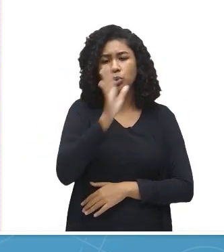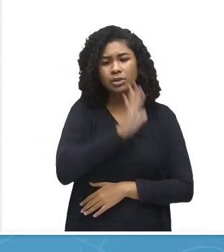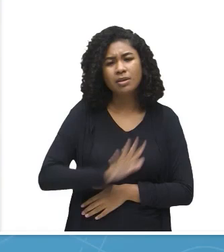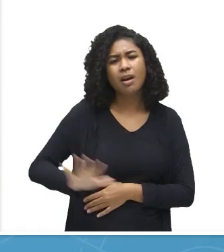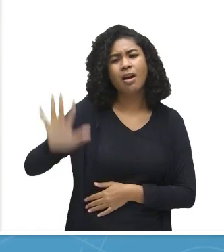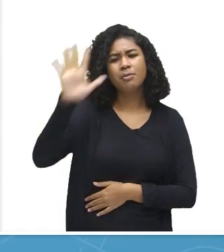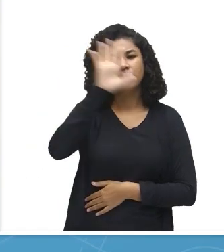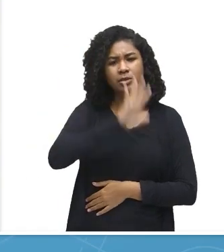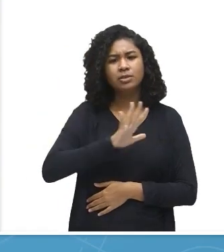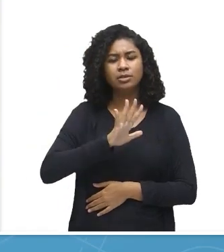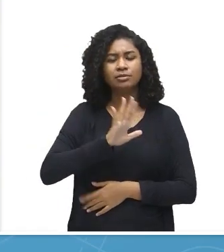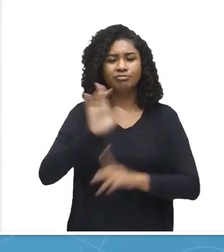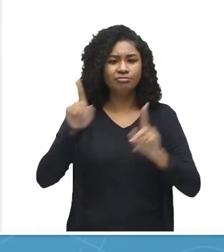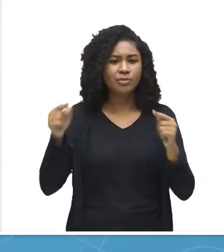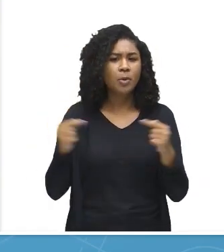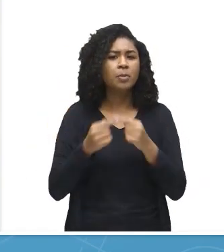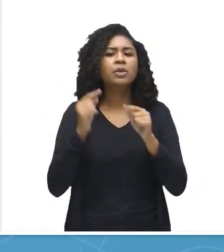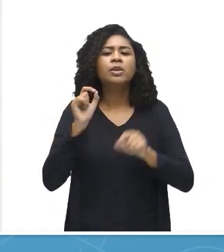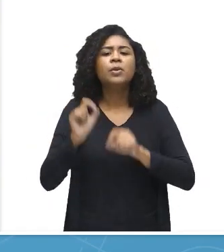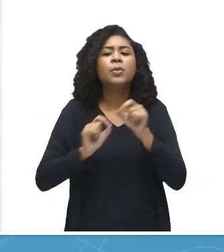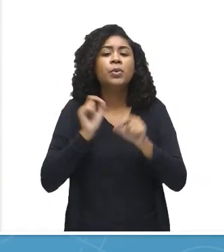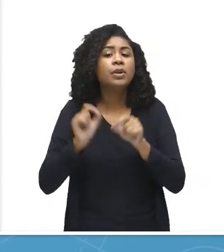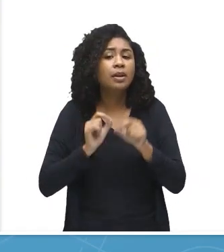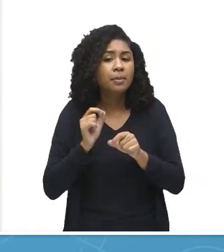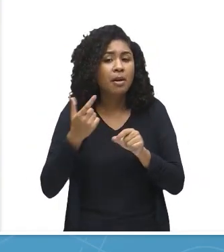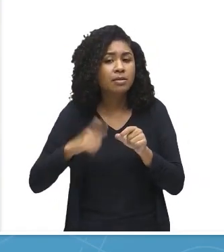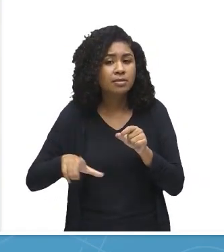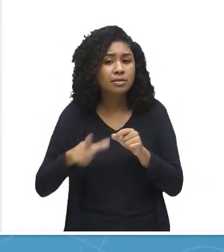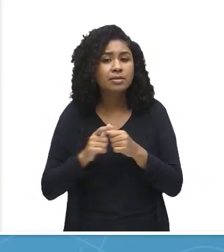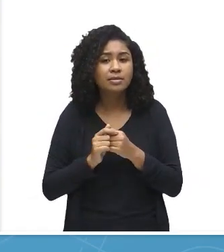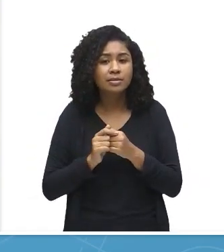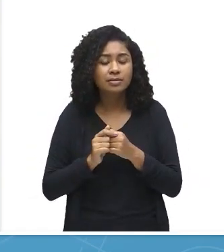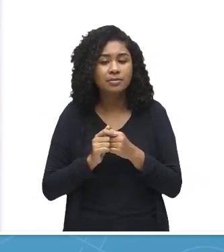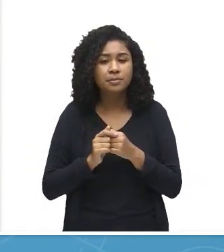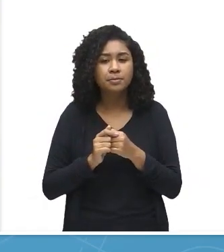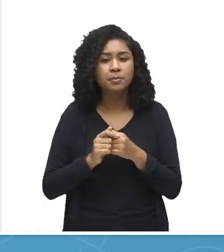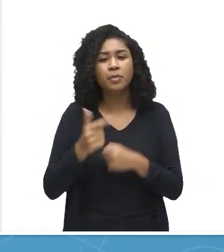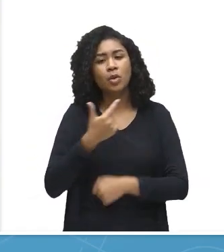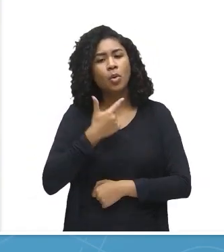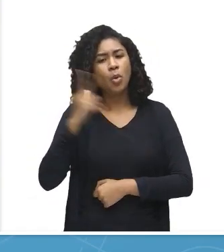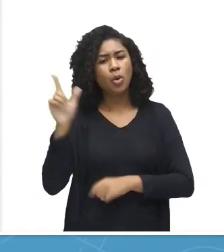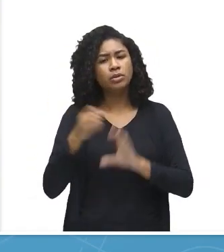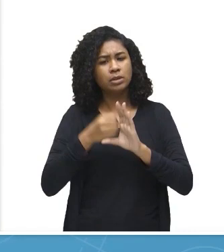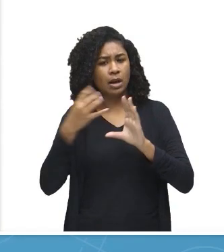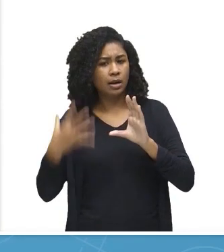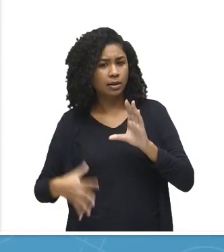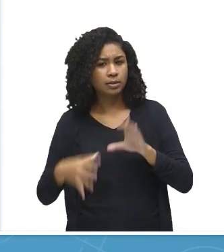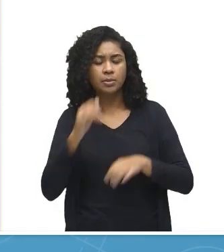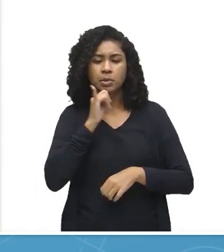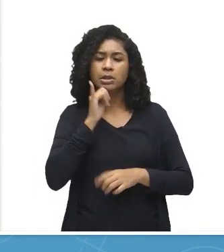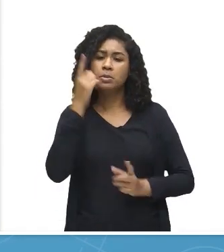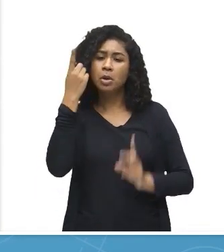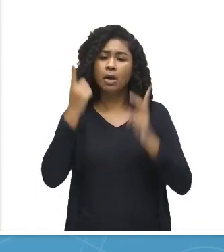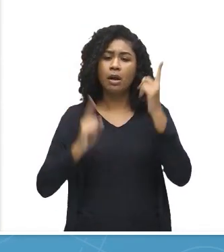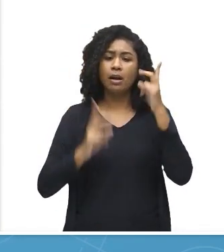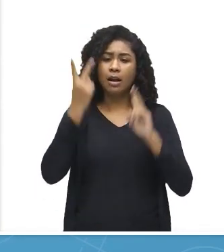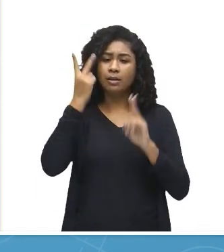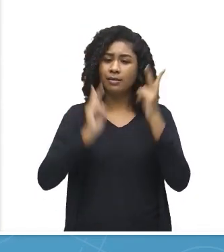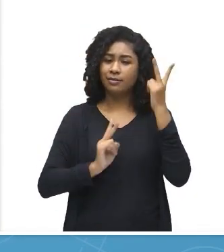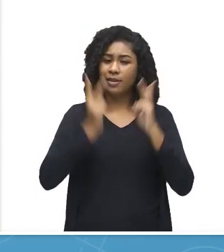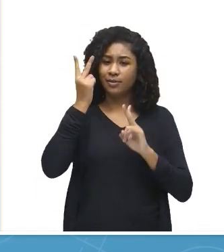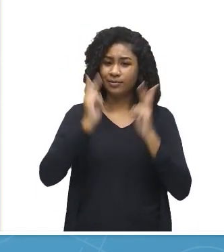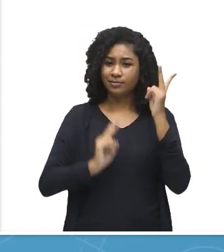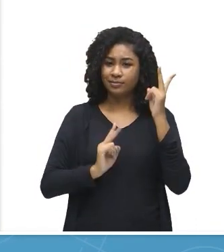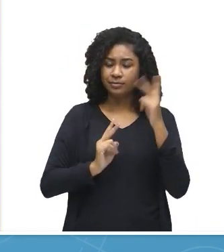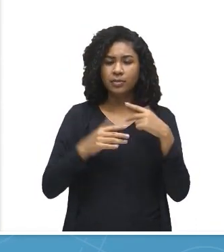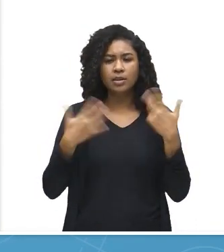samba corresponde também aos outros símbolos que acompanham, por exemplo, o carnaval. Então, o samba é